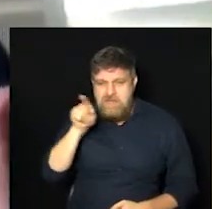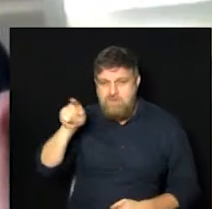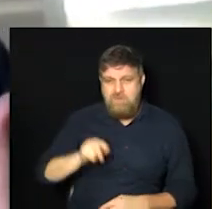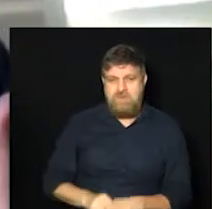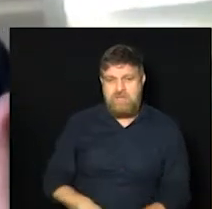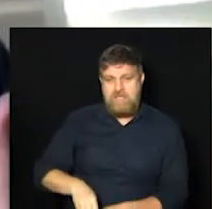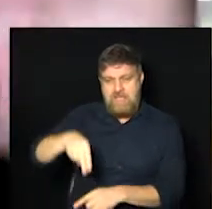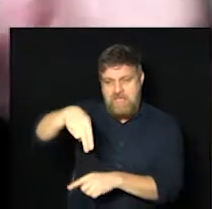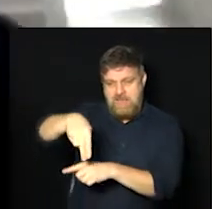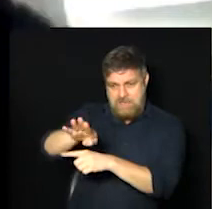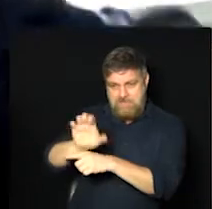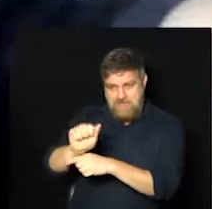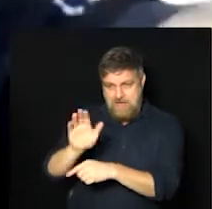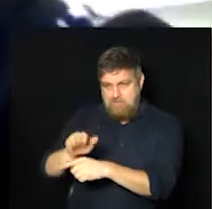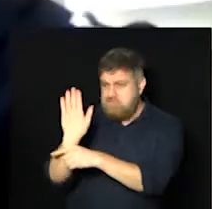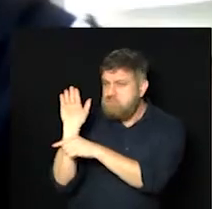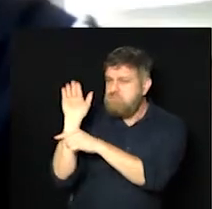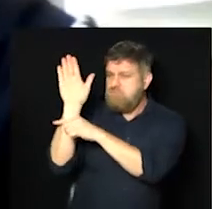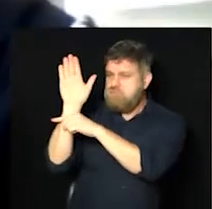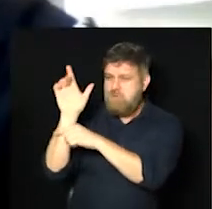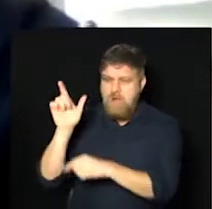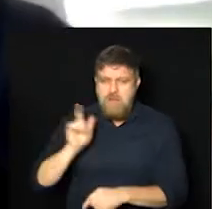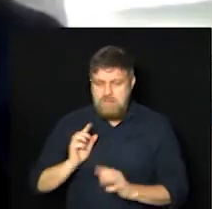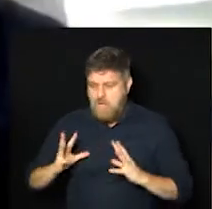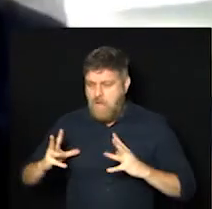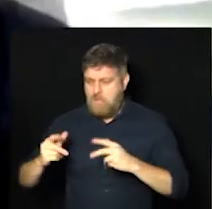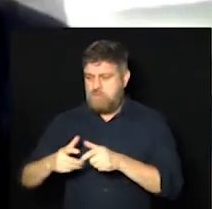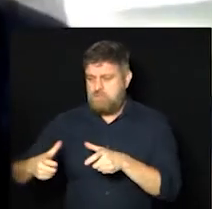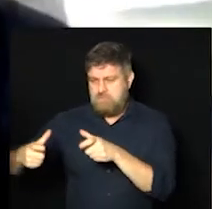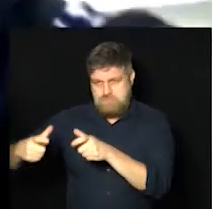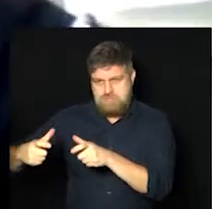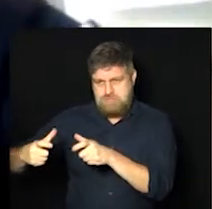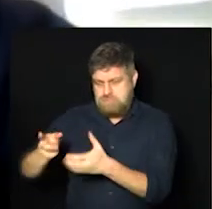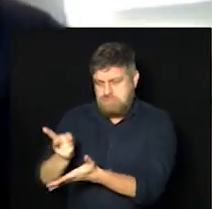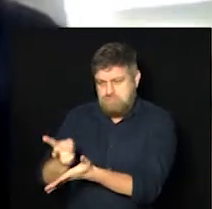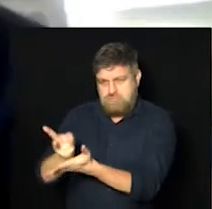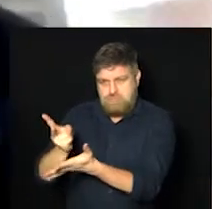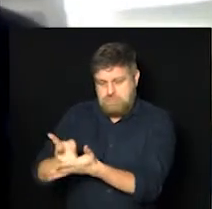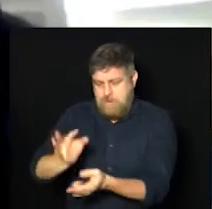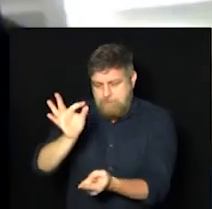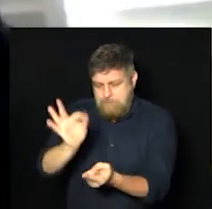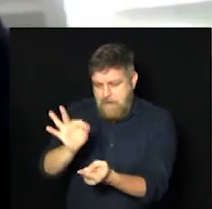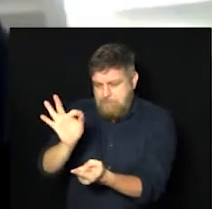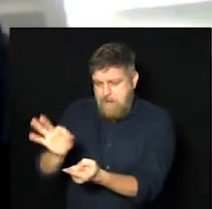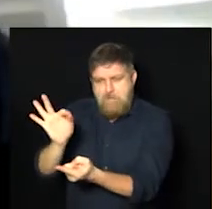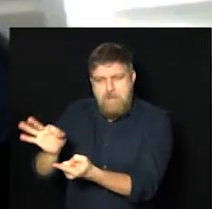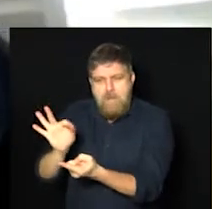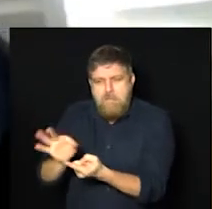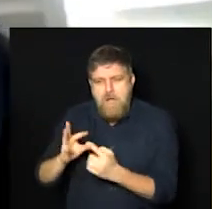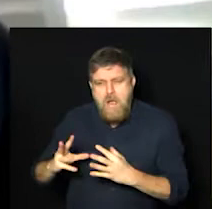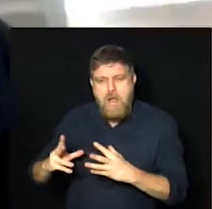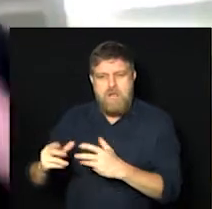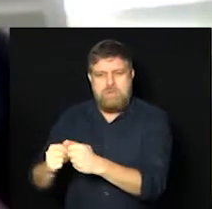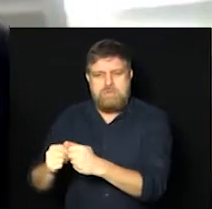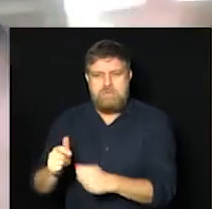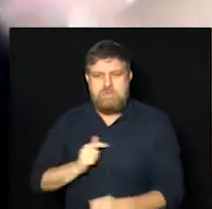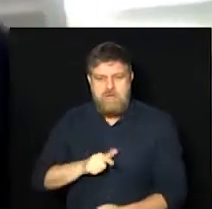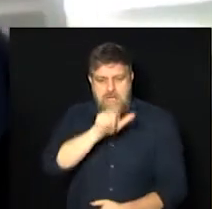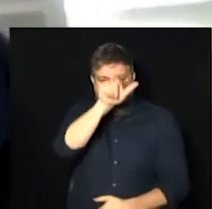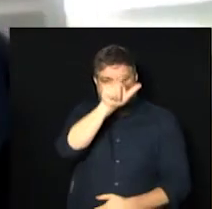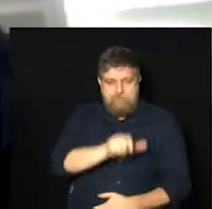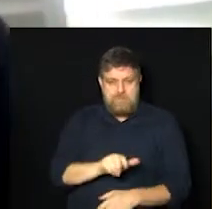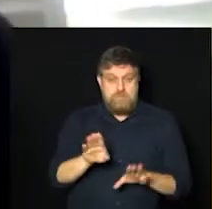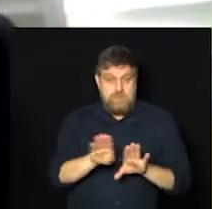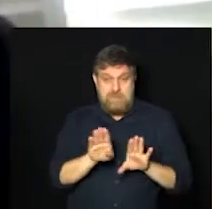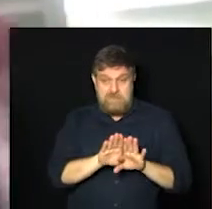Gabriel, ok. Ele confinou todo mundo dentro do espaço, fazemos testagem, acho que é permitido o parente de primeiro grau que também